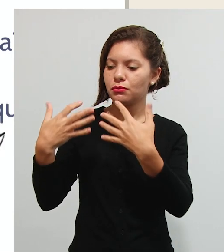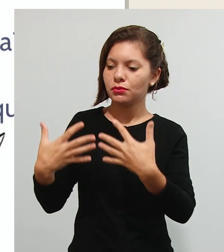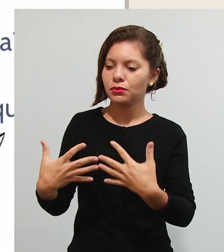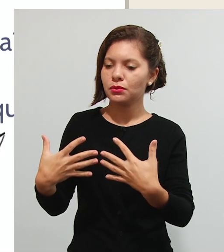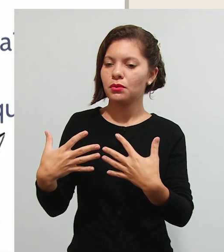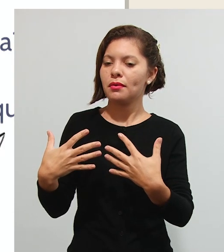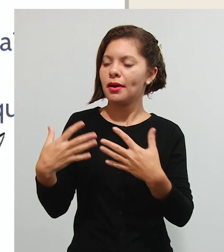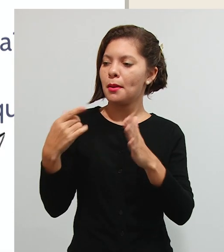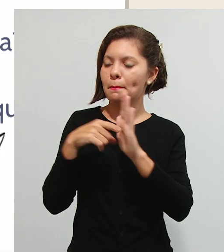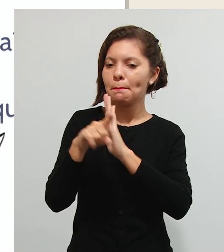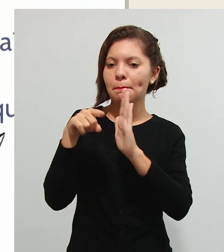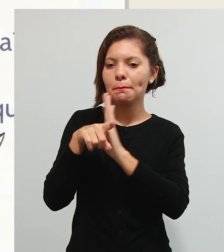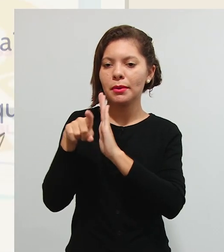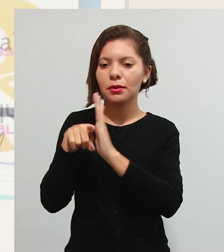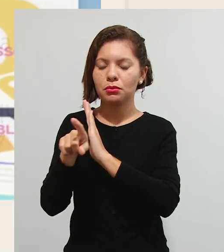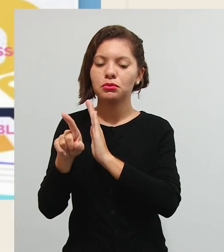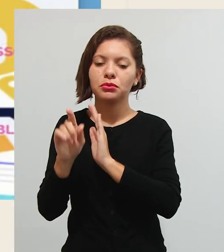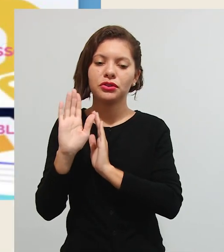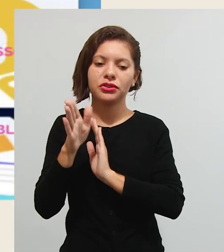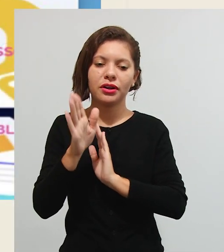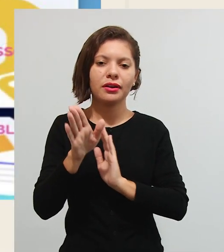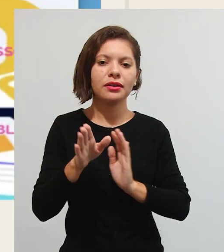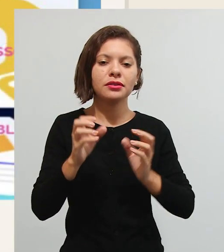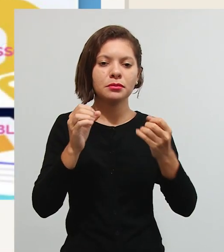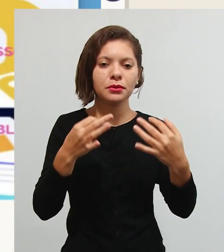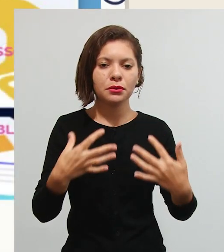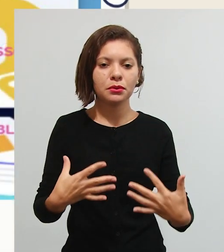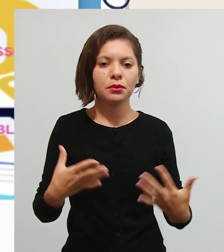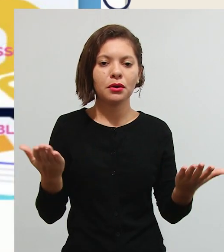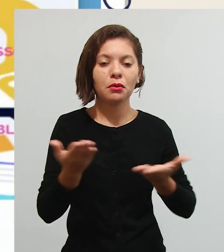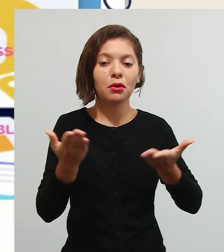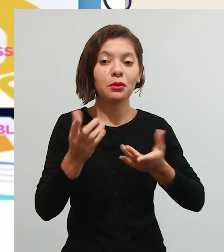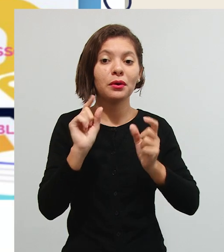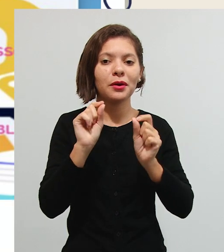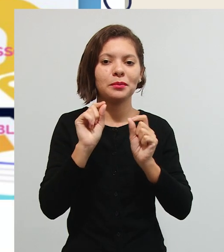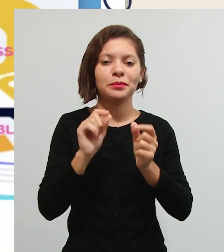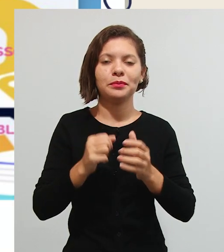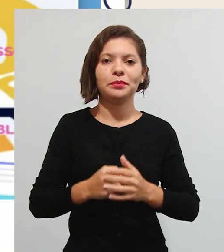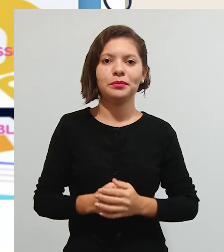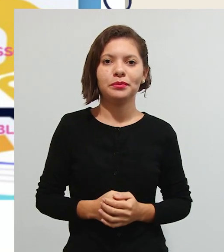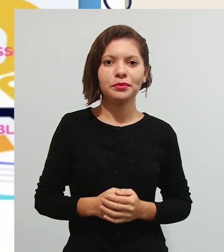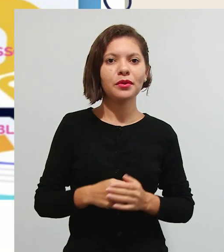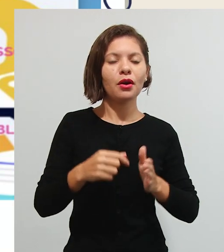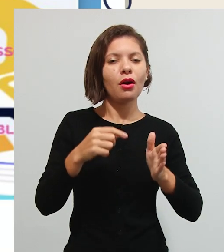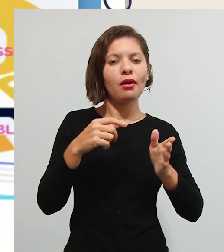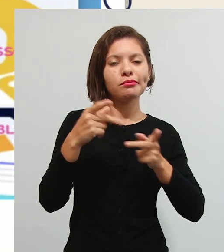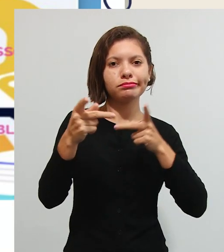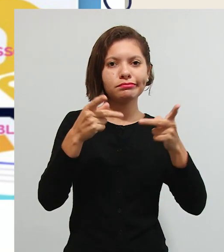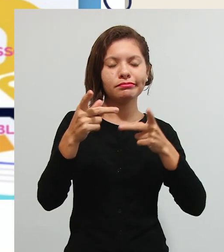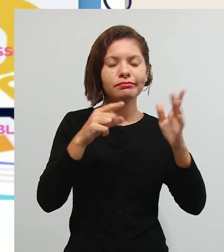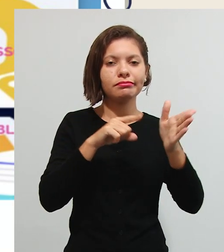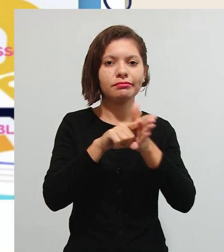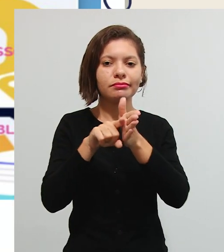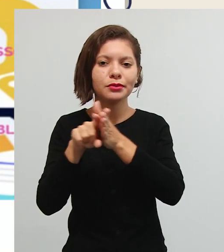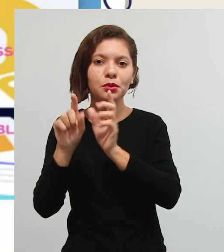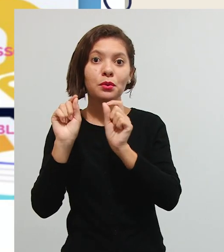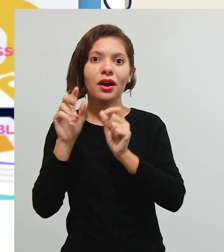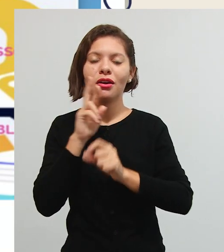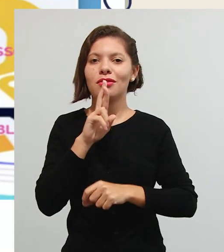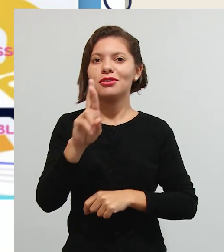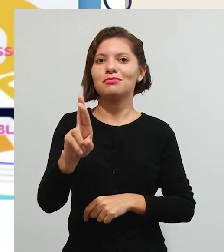eles querem que asfalte a rua, qual é o tipo de calçamento que eles querem. Não, decide lá na cabeça de alguém